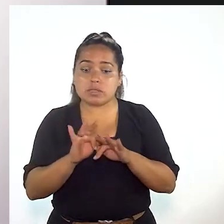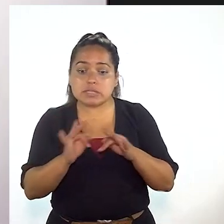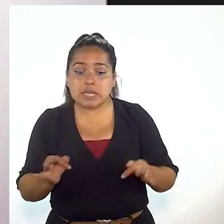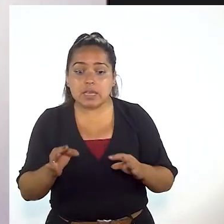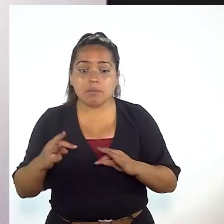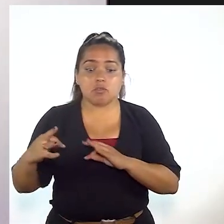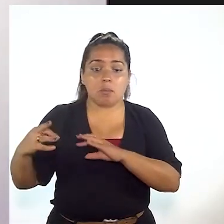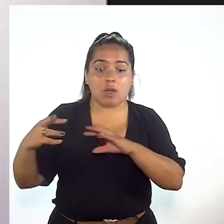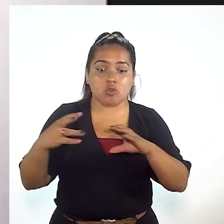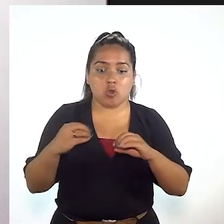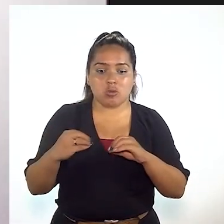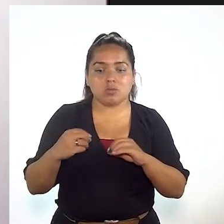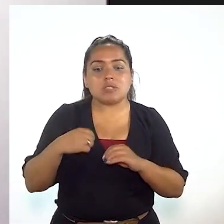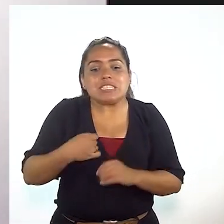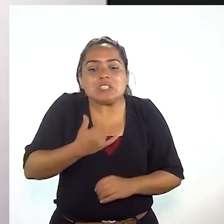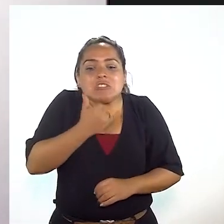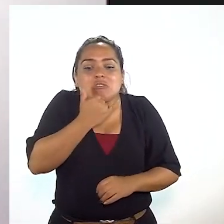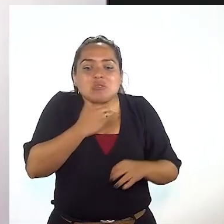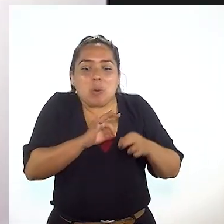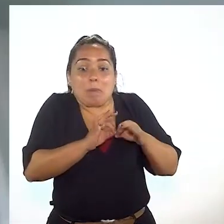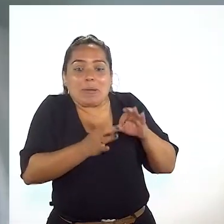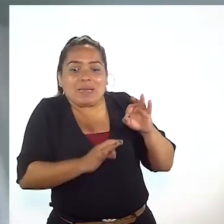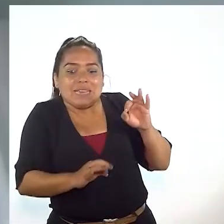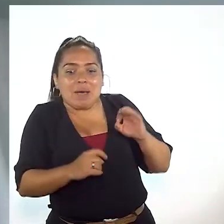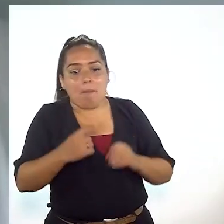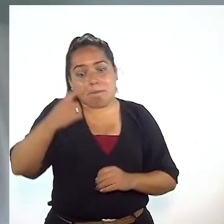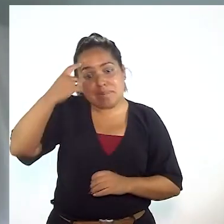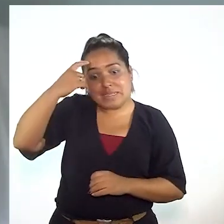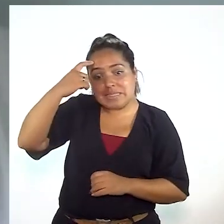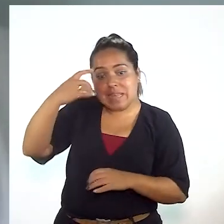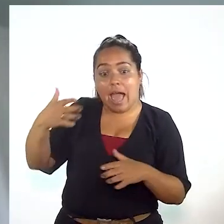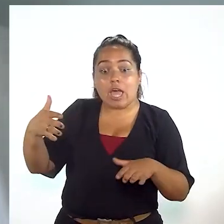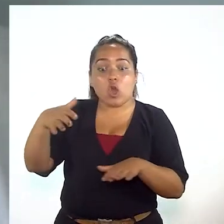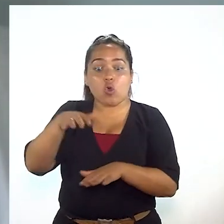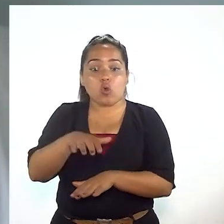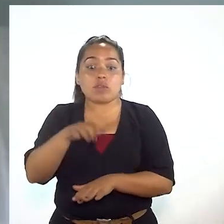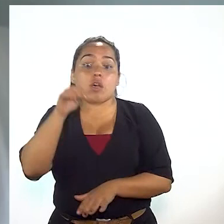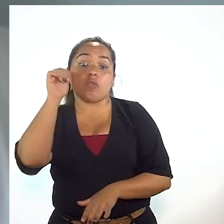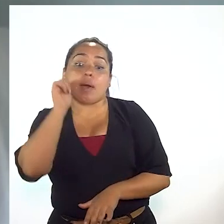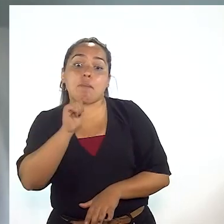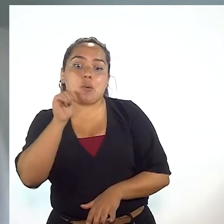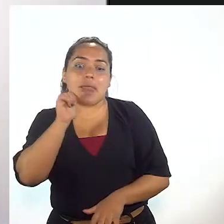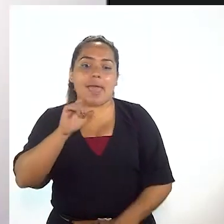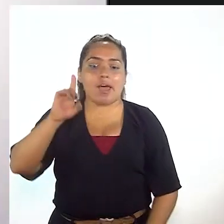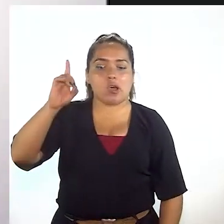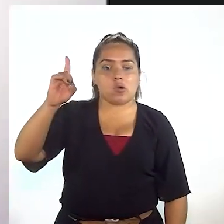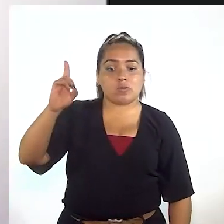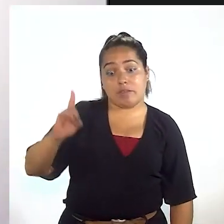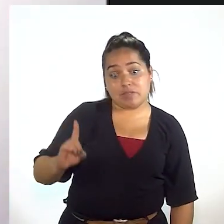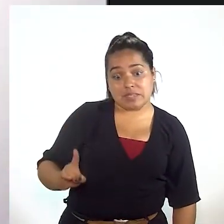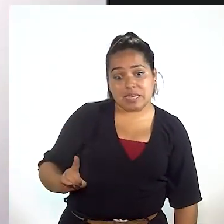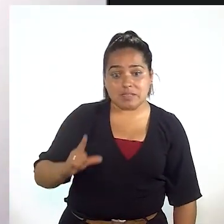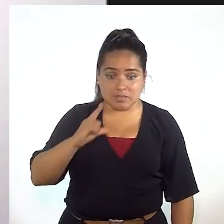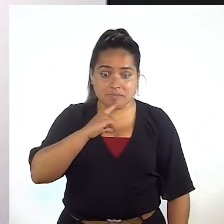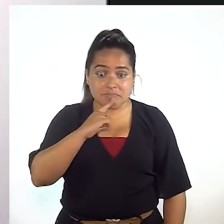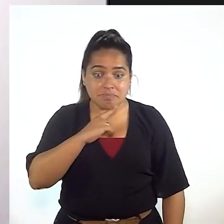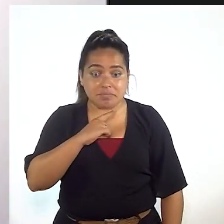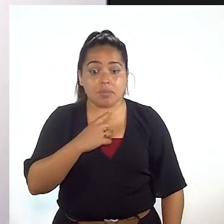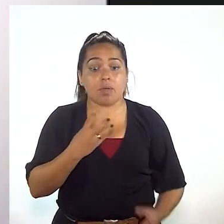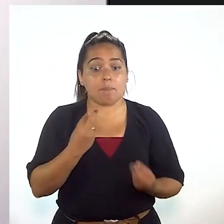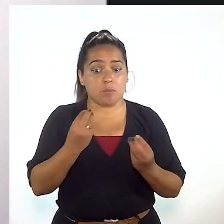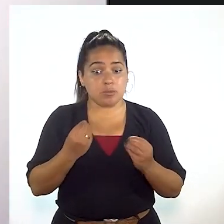ter o acesso, né? Já que a gente está falando tanto de inclusão, pensar também na inclusão, para você que estou me estendendo um pouquinho, pensar também na